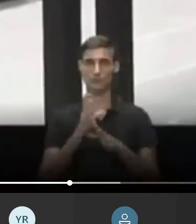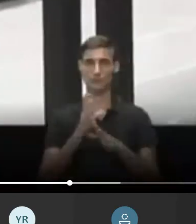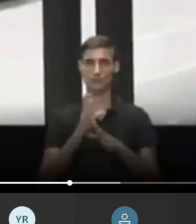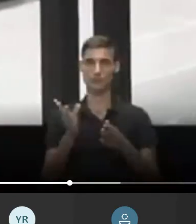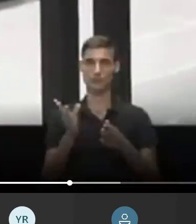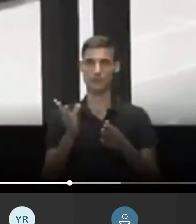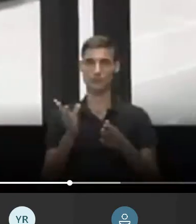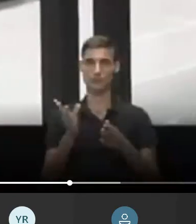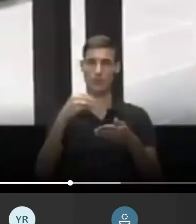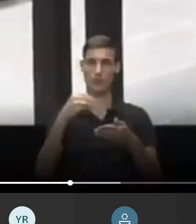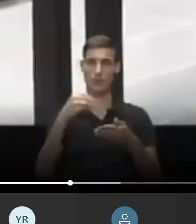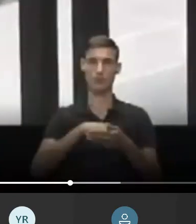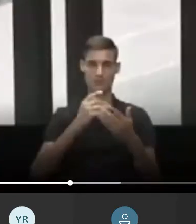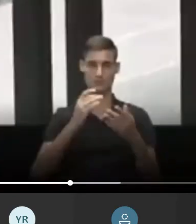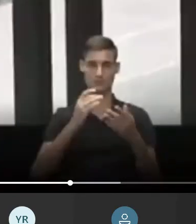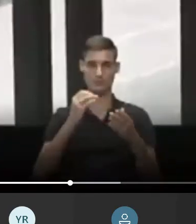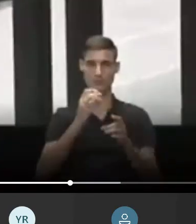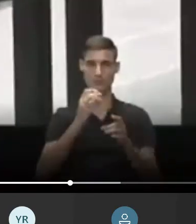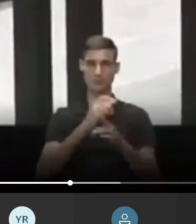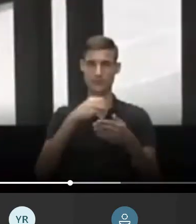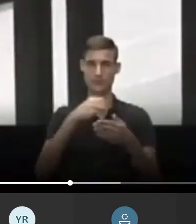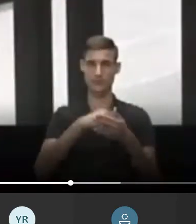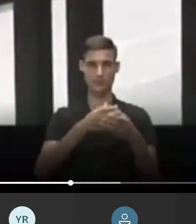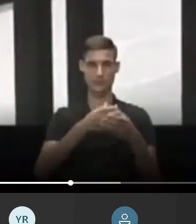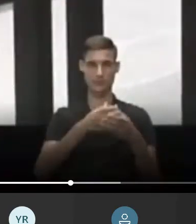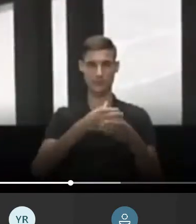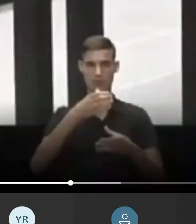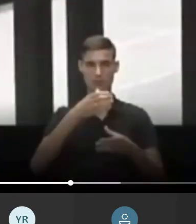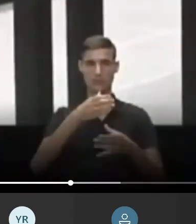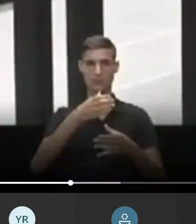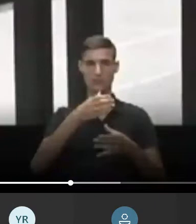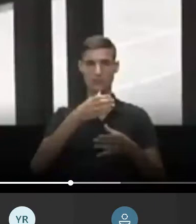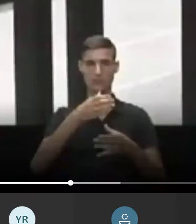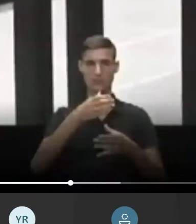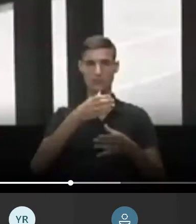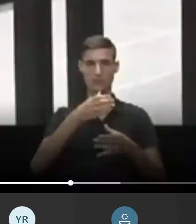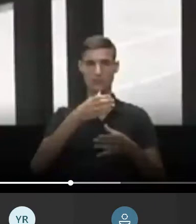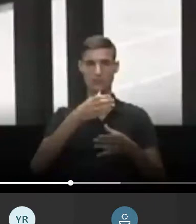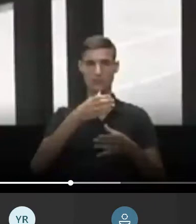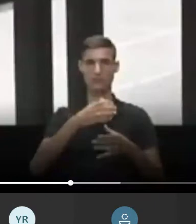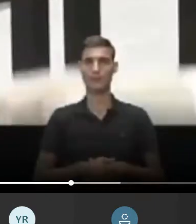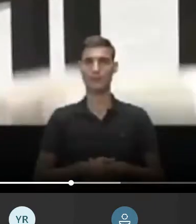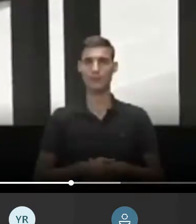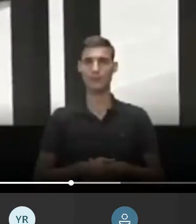E fazer aquele mesmo processo. Né? Aí tem a anilina com éter.